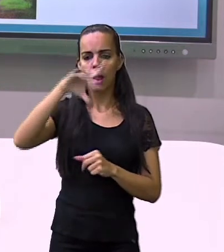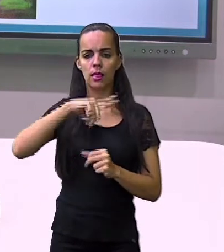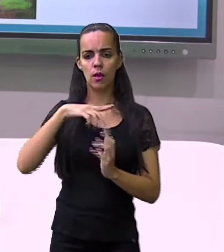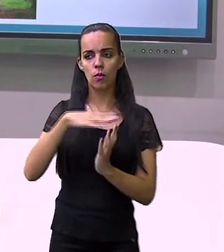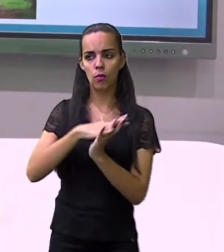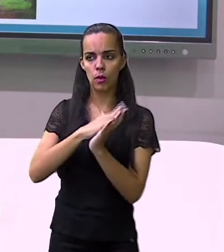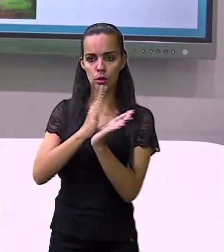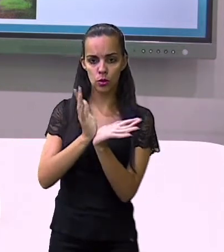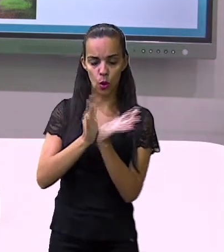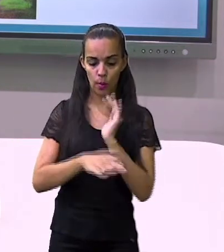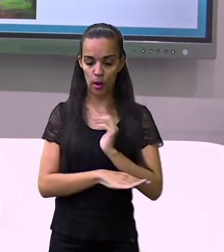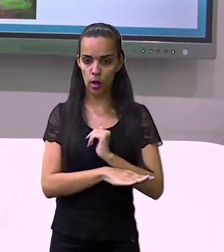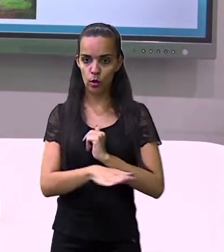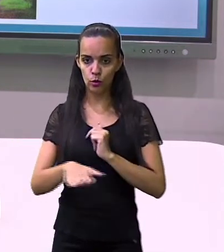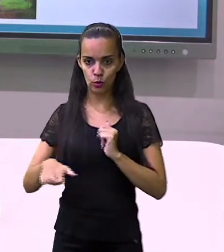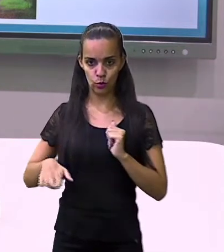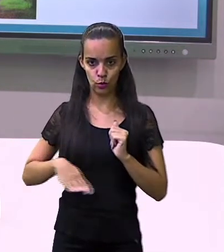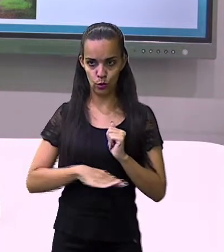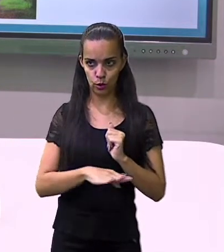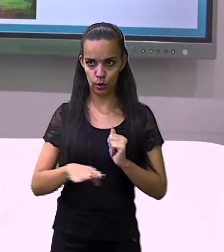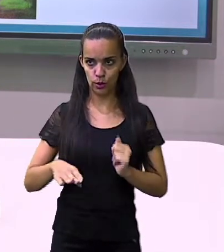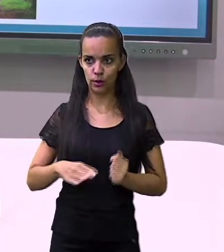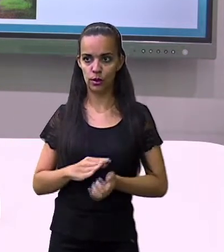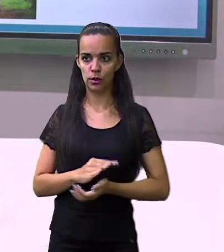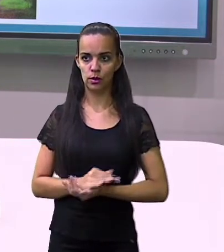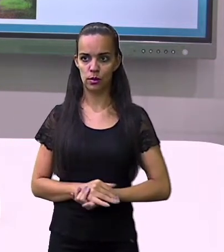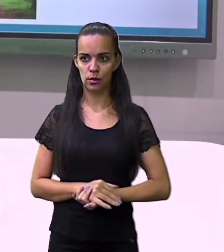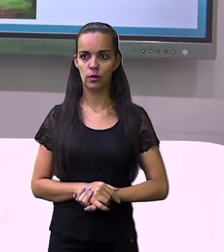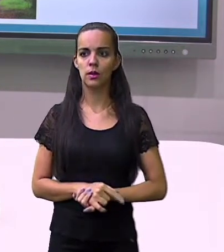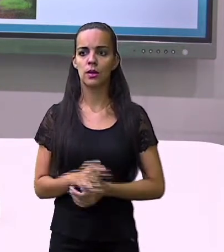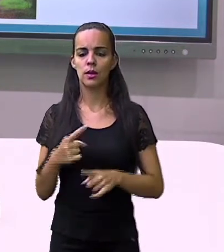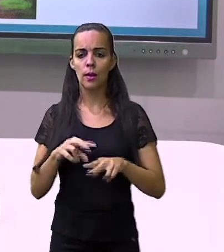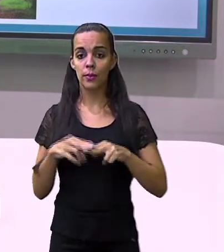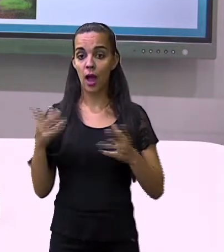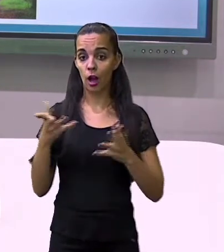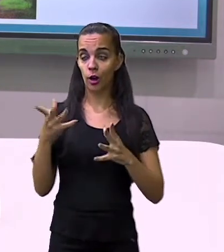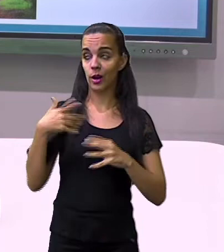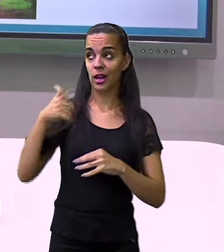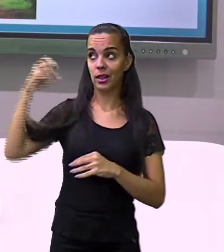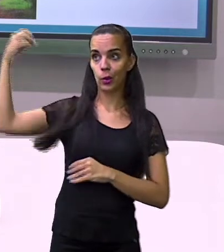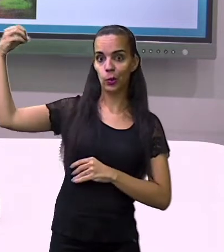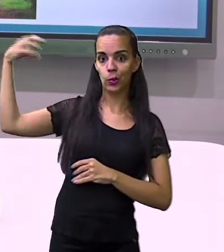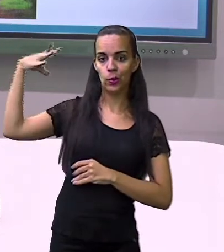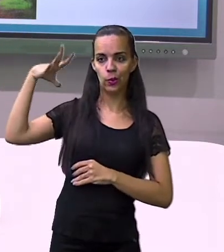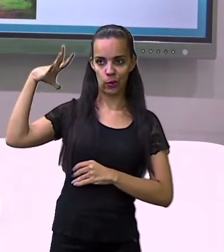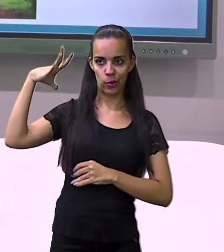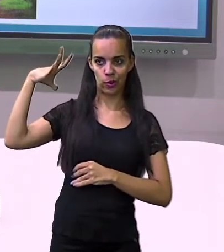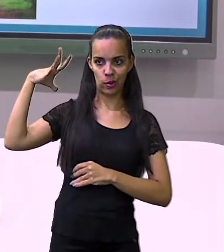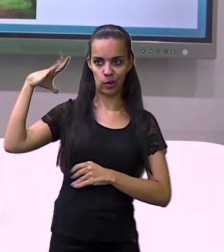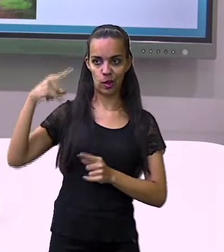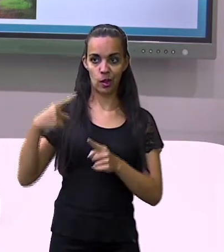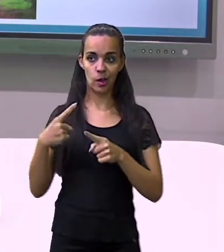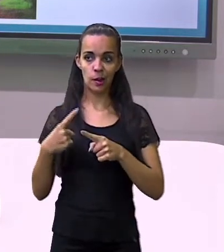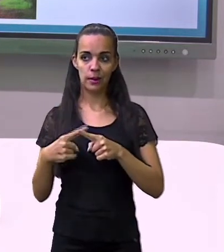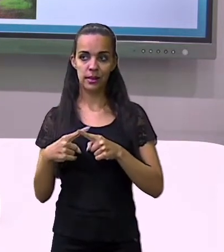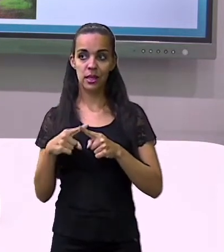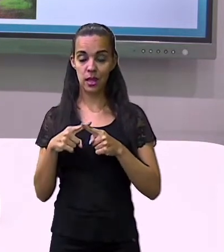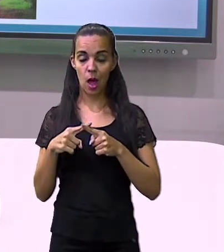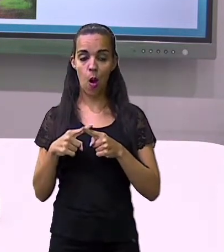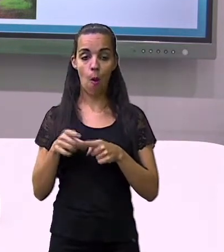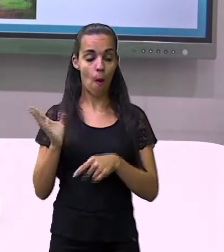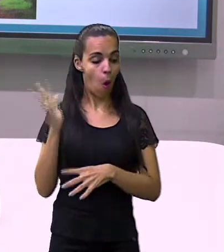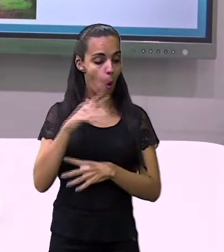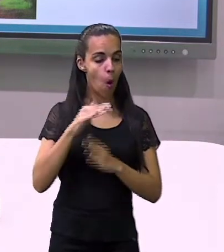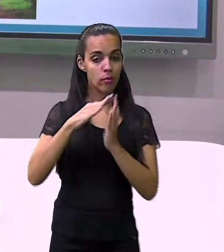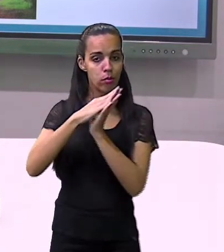aqui, perpendicular, ele está meio lateral, porque esse horário é um horário onde o